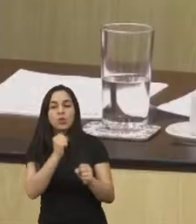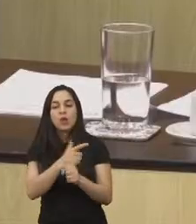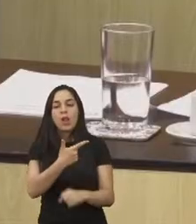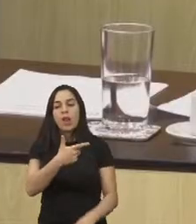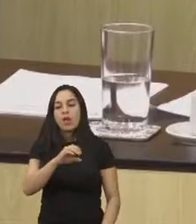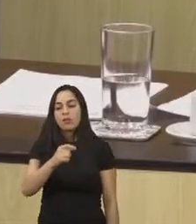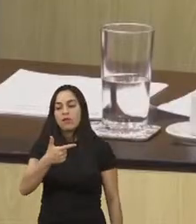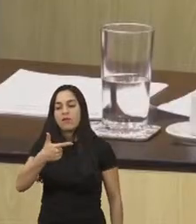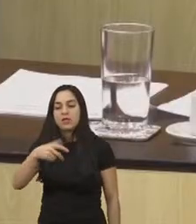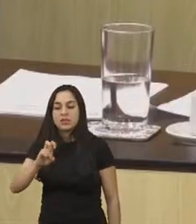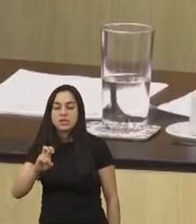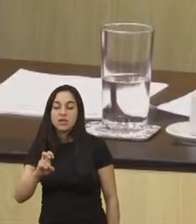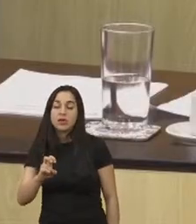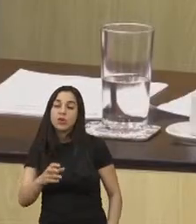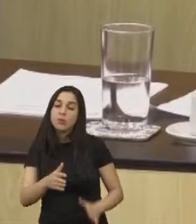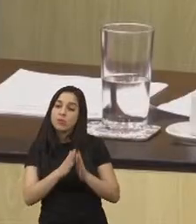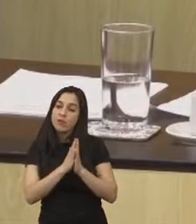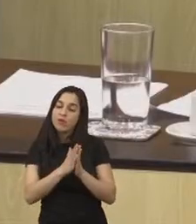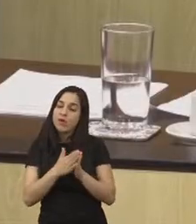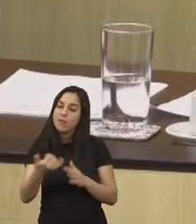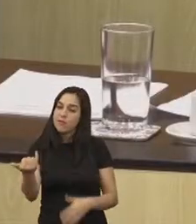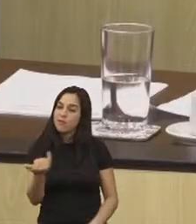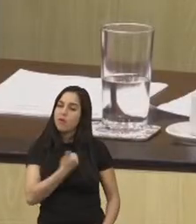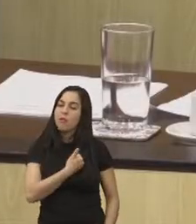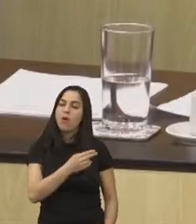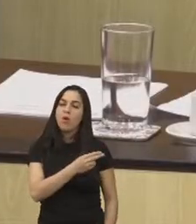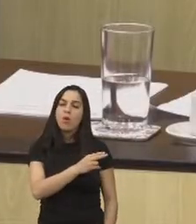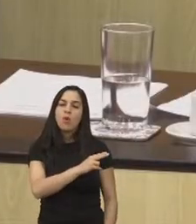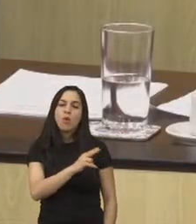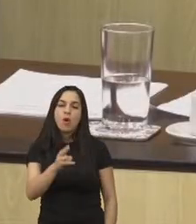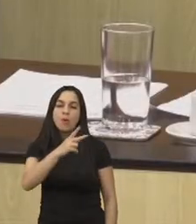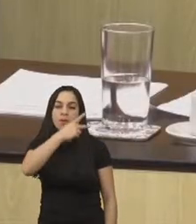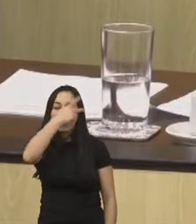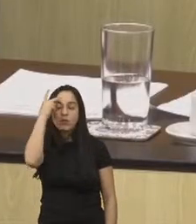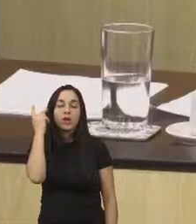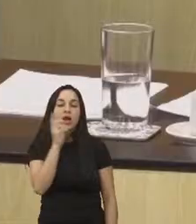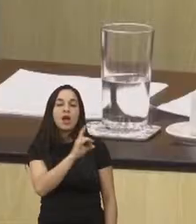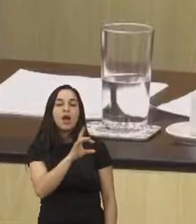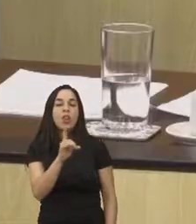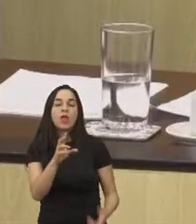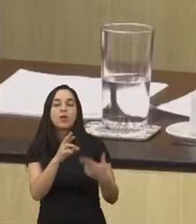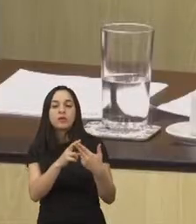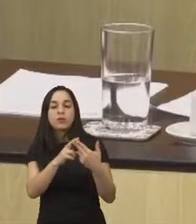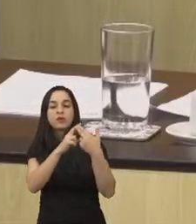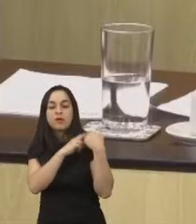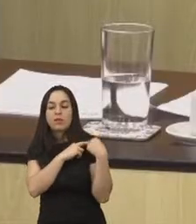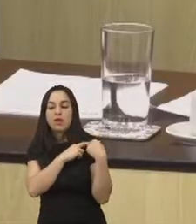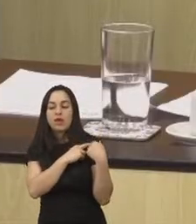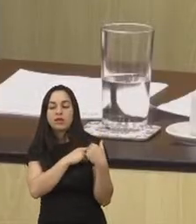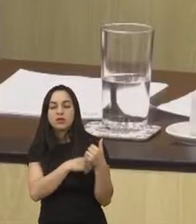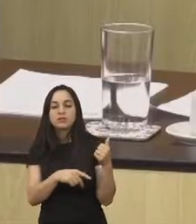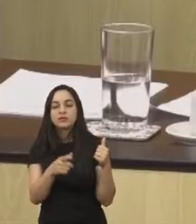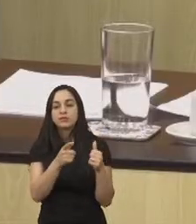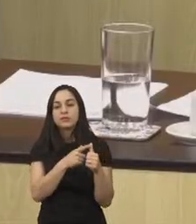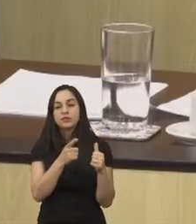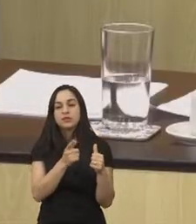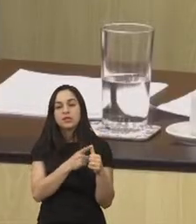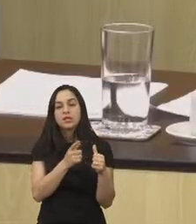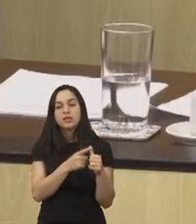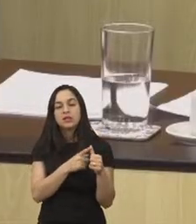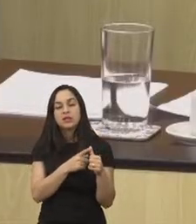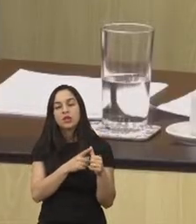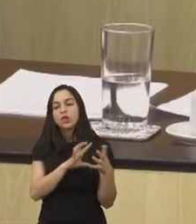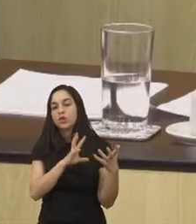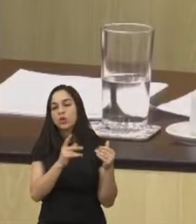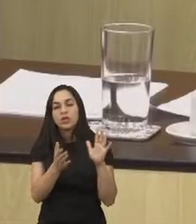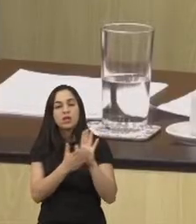165/2025? Favor informar o nome e o cargo dos membros de cada comissão. 6. Listar todas as